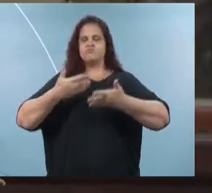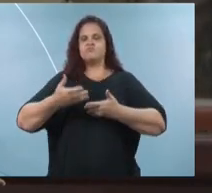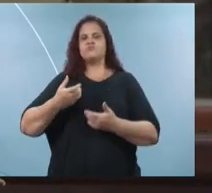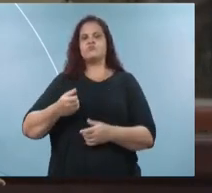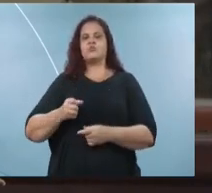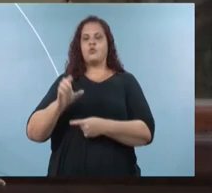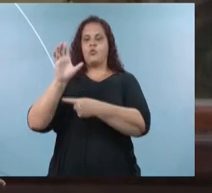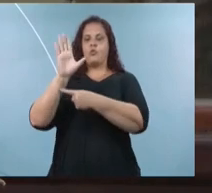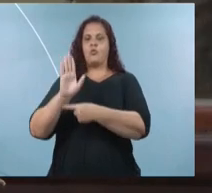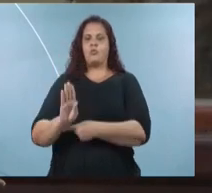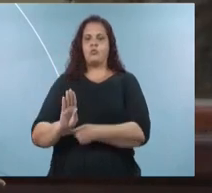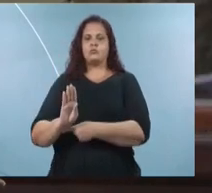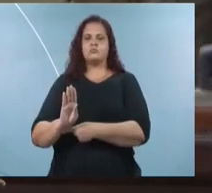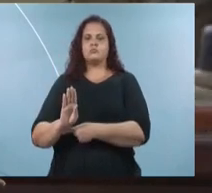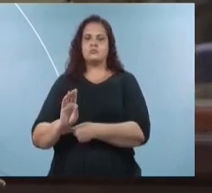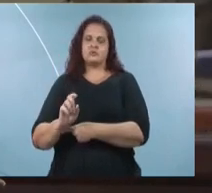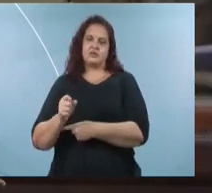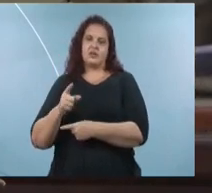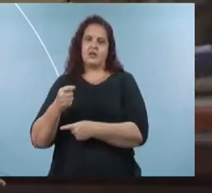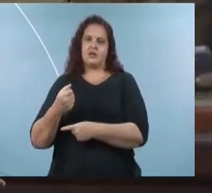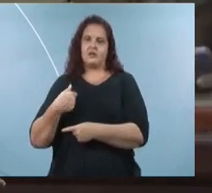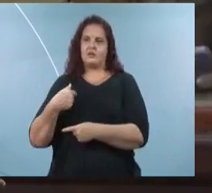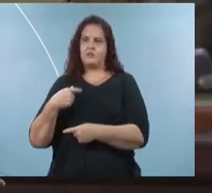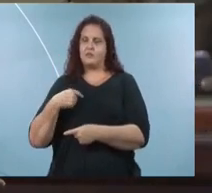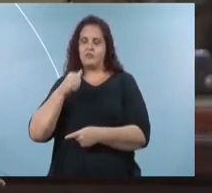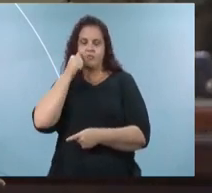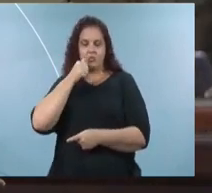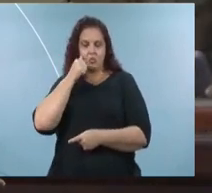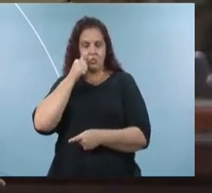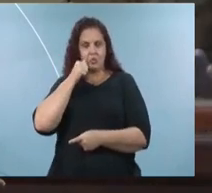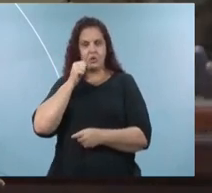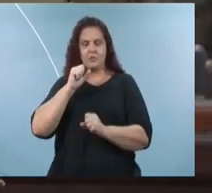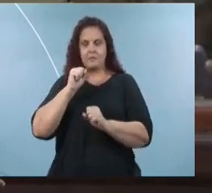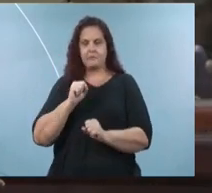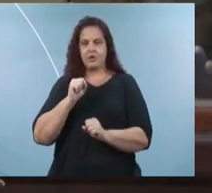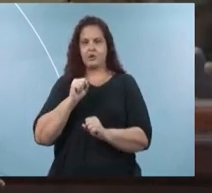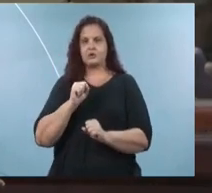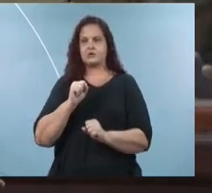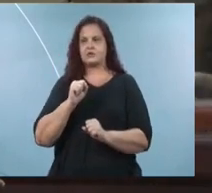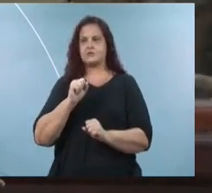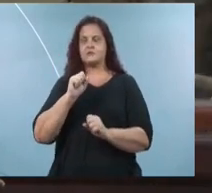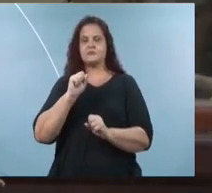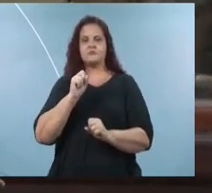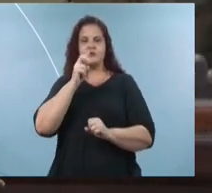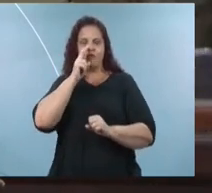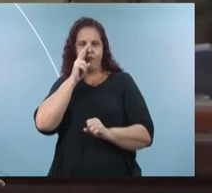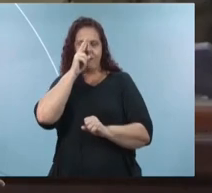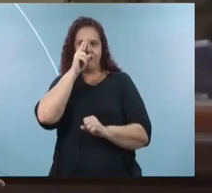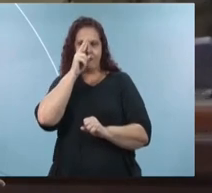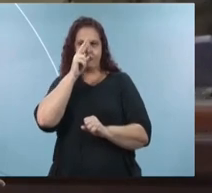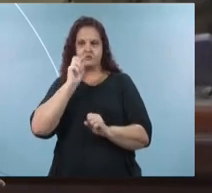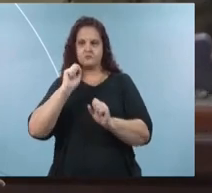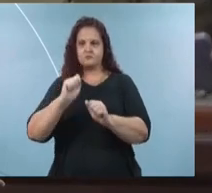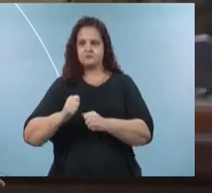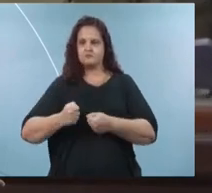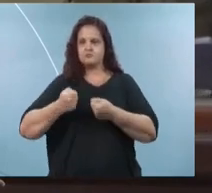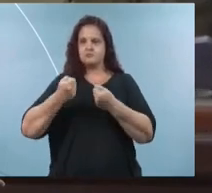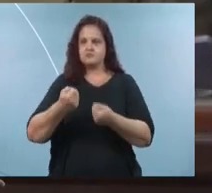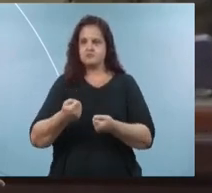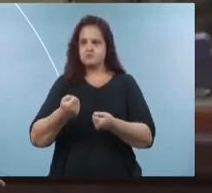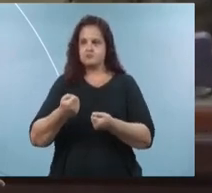o quanto podemos. Sou mulher, sim, e somos fortes e determinadas, e